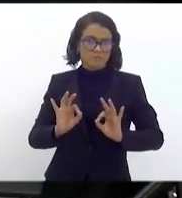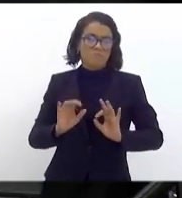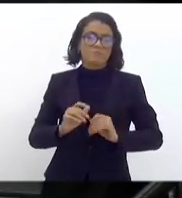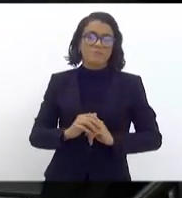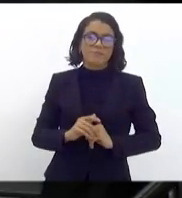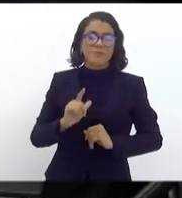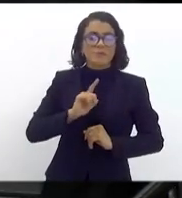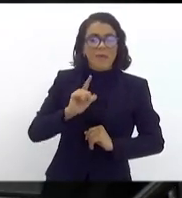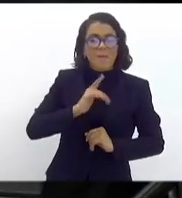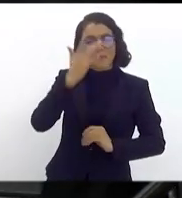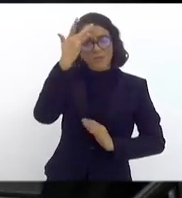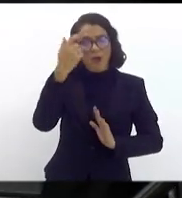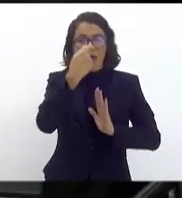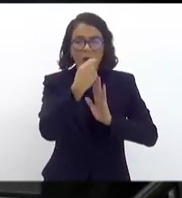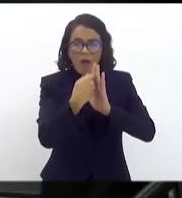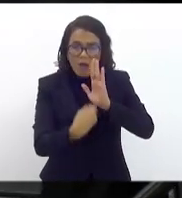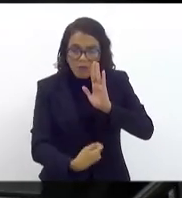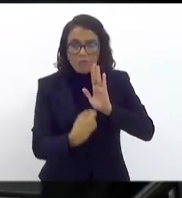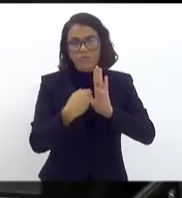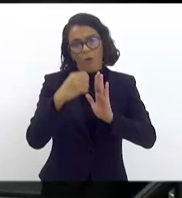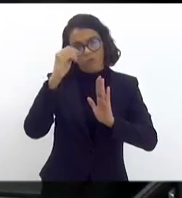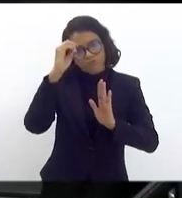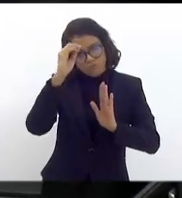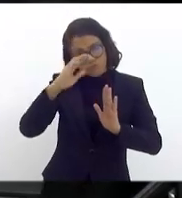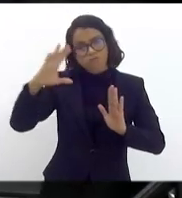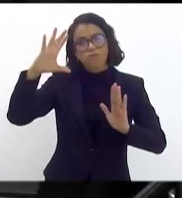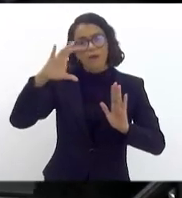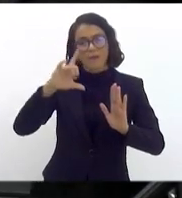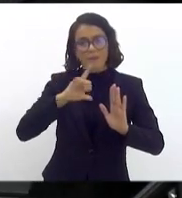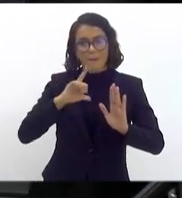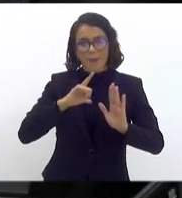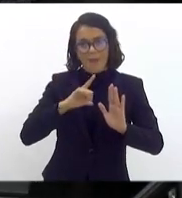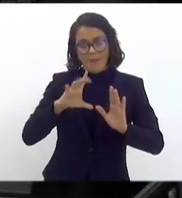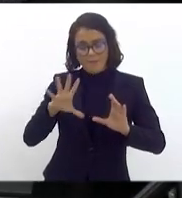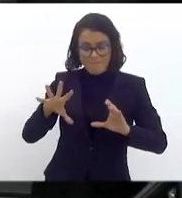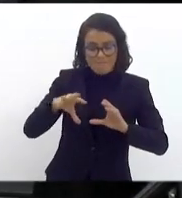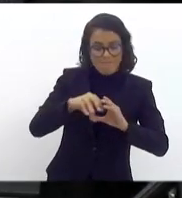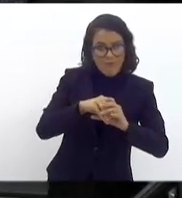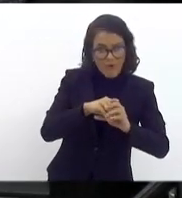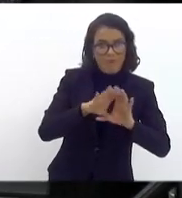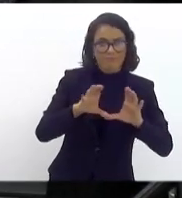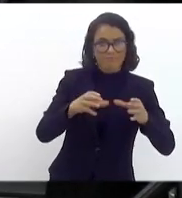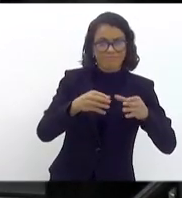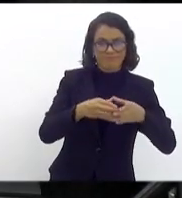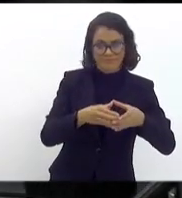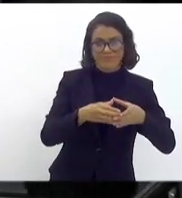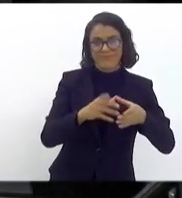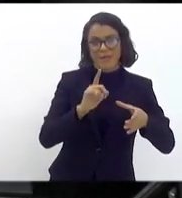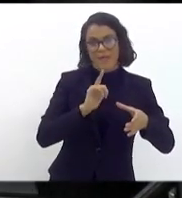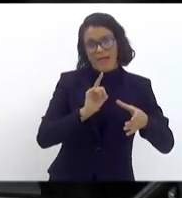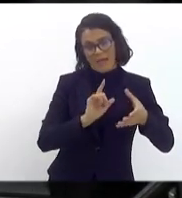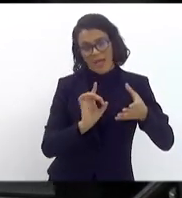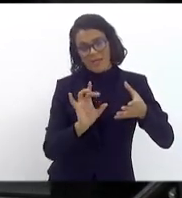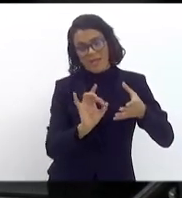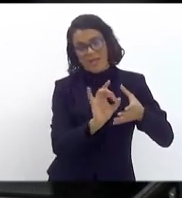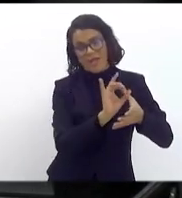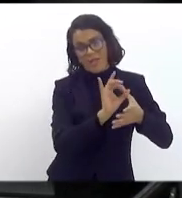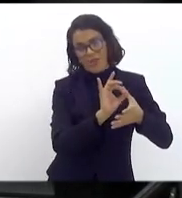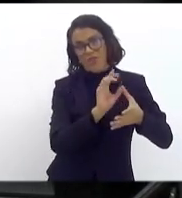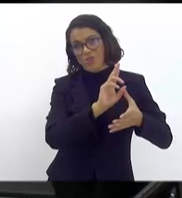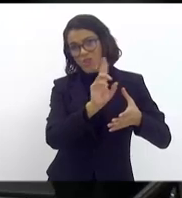quer dizer, são autores, são todos os entes integrantes de uma determinada obra. Mas não titulares.